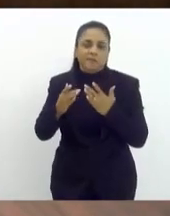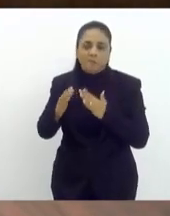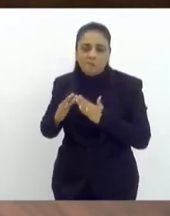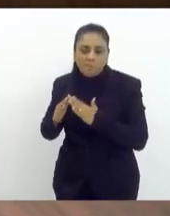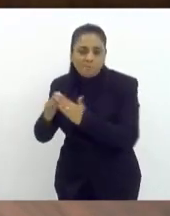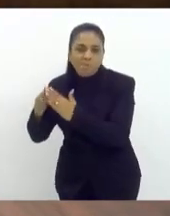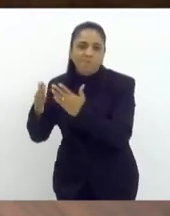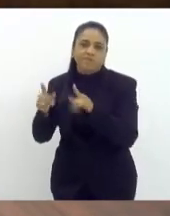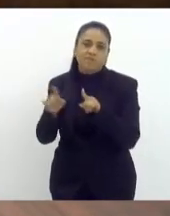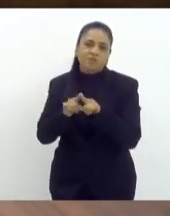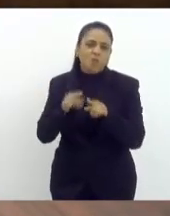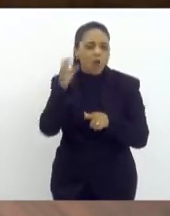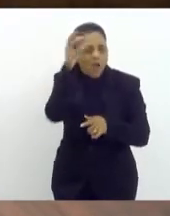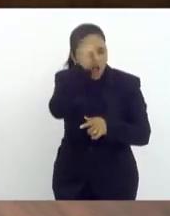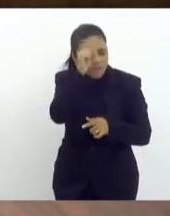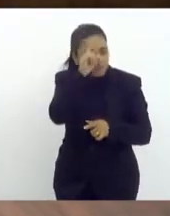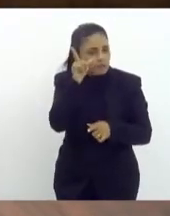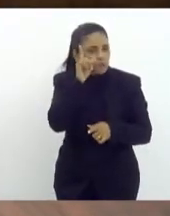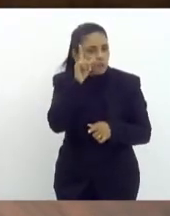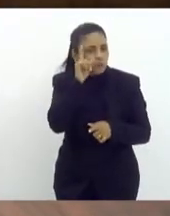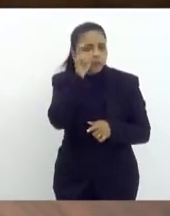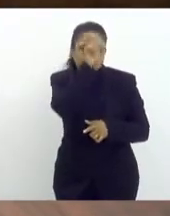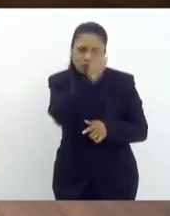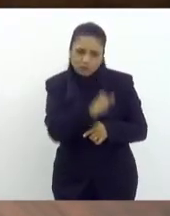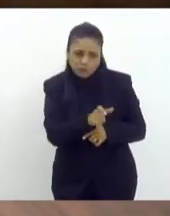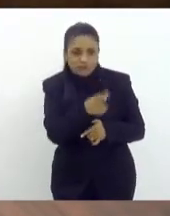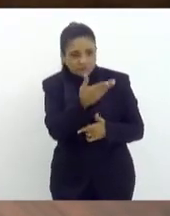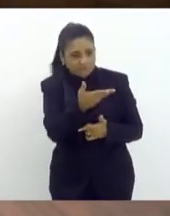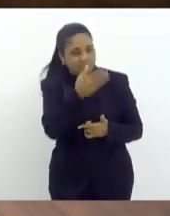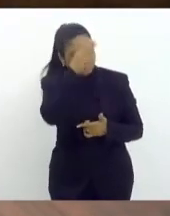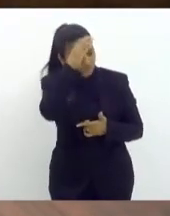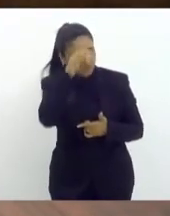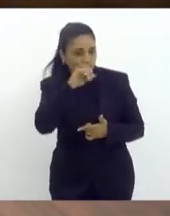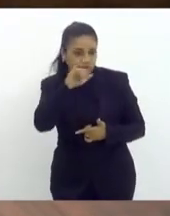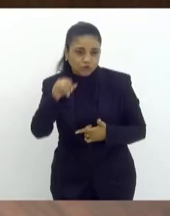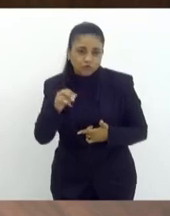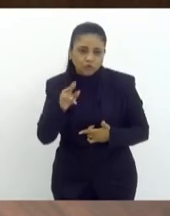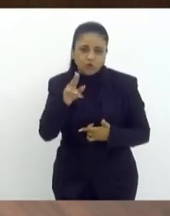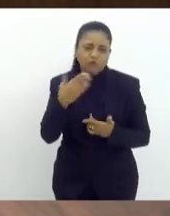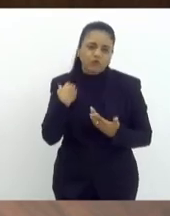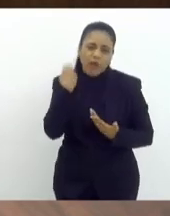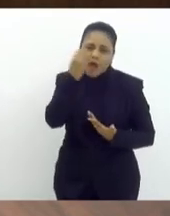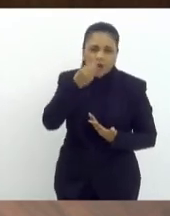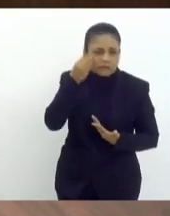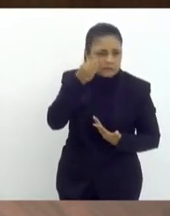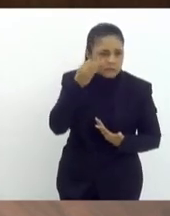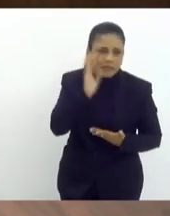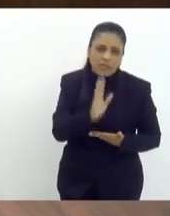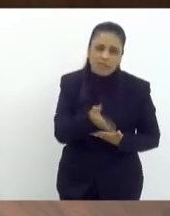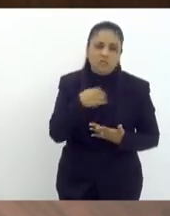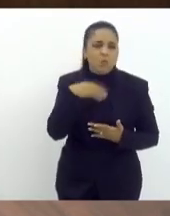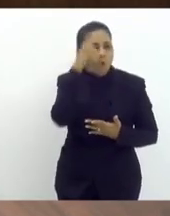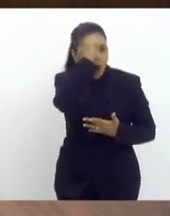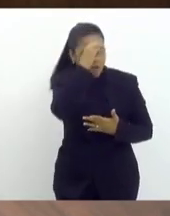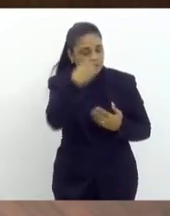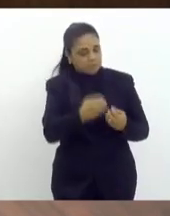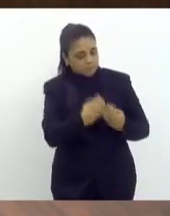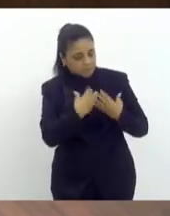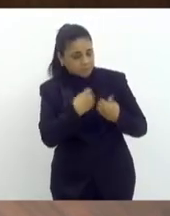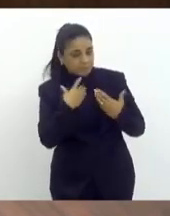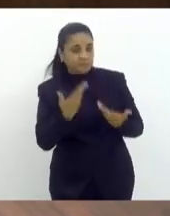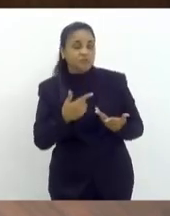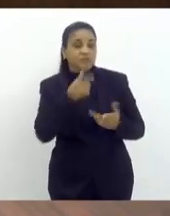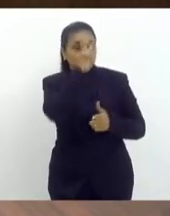com vossa excelência Aprendo muito com legado que a senhora já tem vossa excelência já tem nessa casa e com